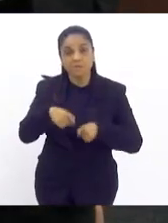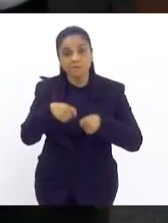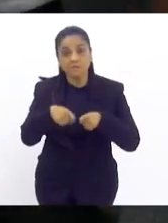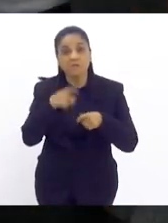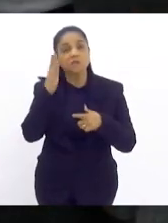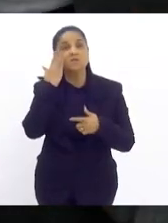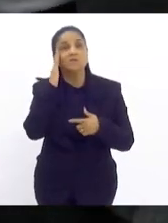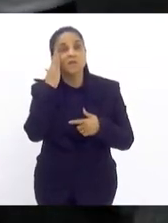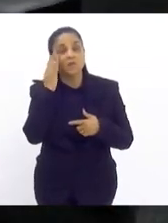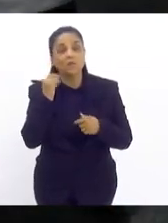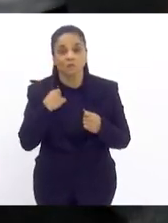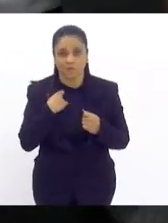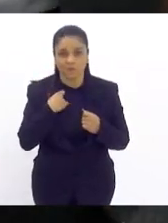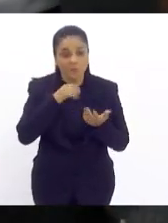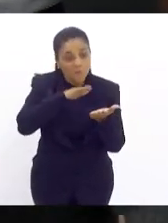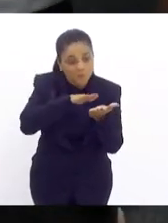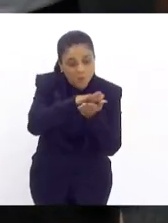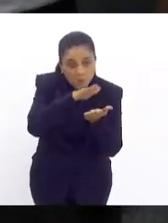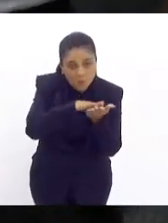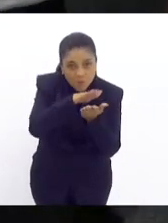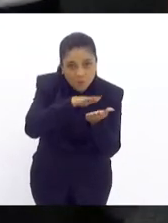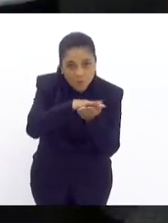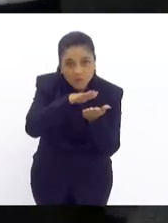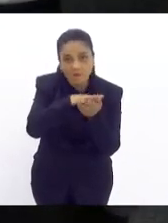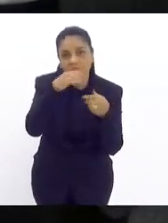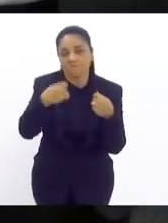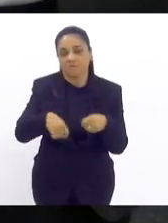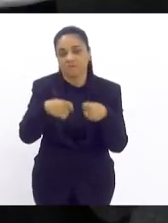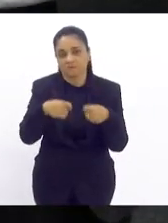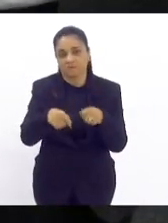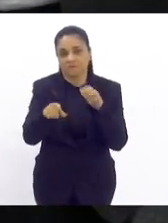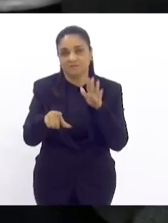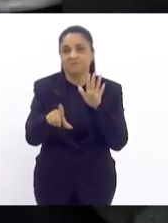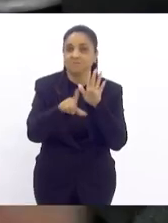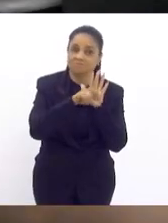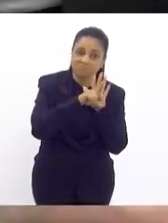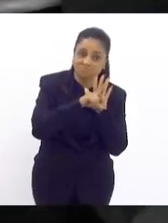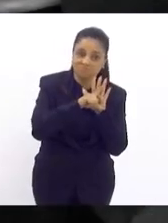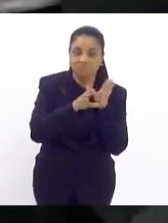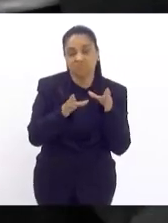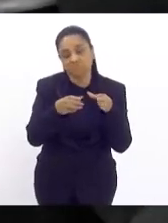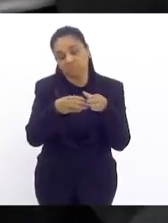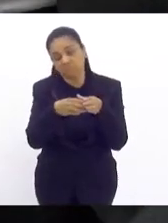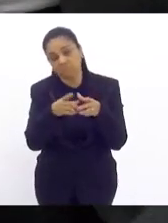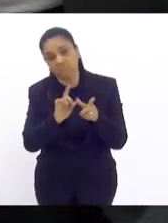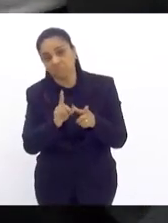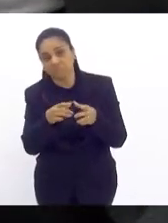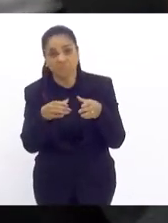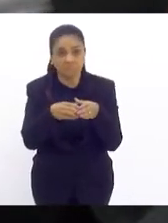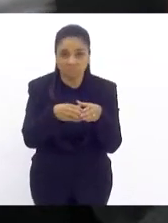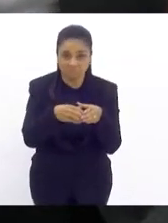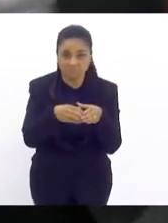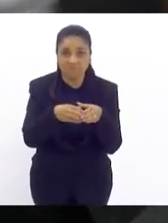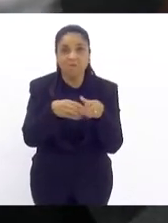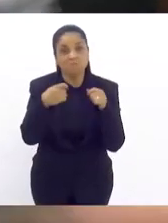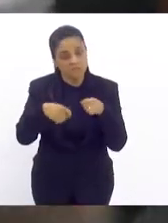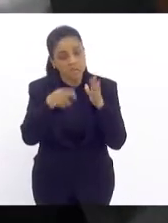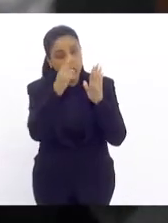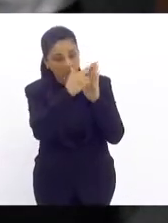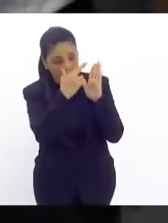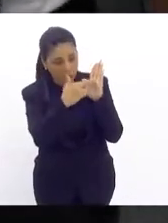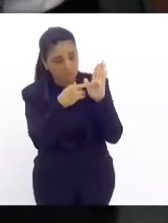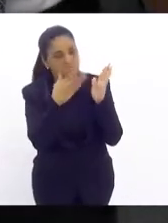publicado seja dessa ou daquela legislatura e que precisa cumprir todos os ritos